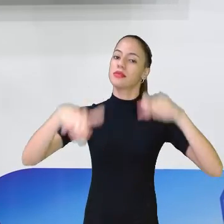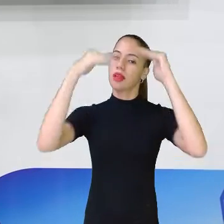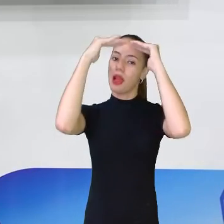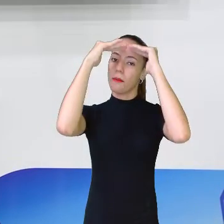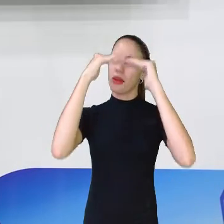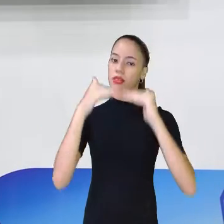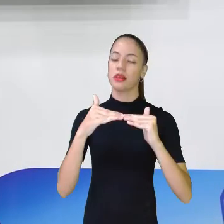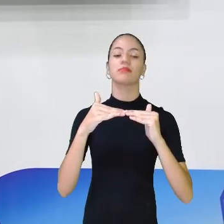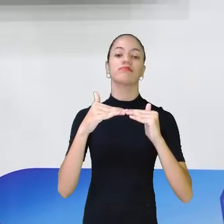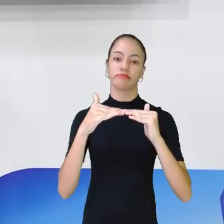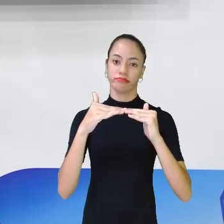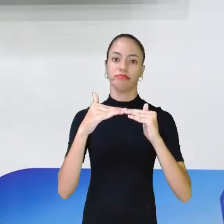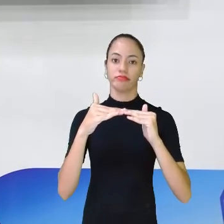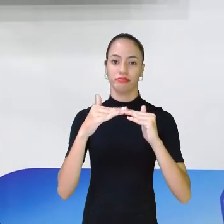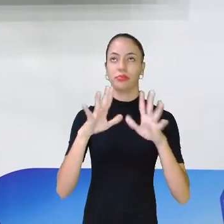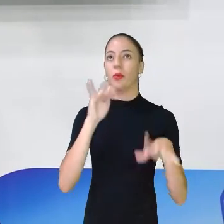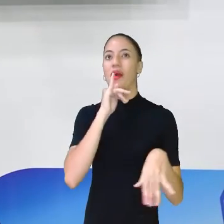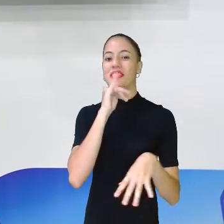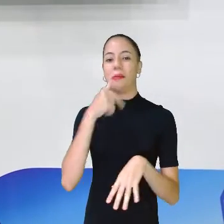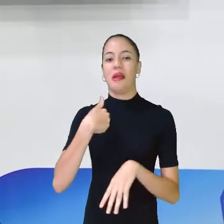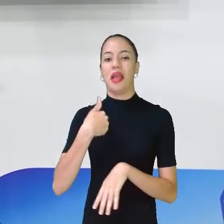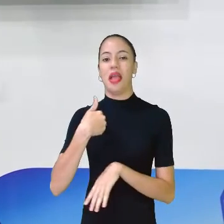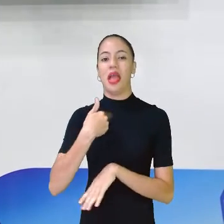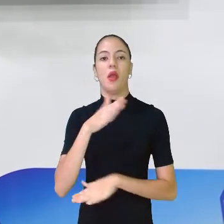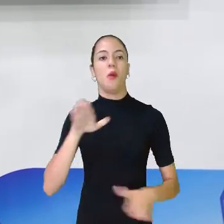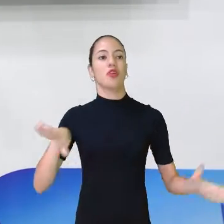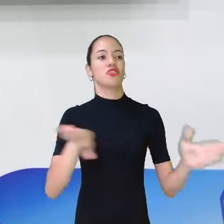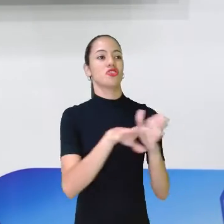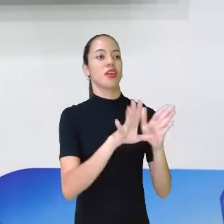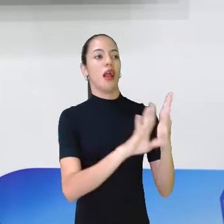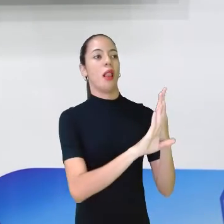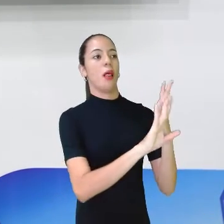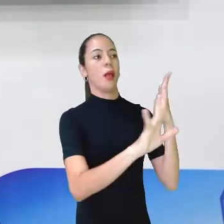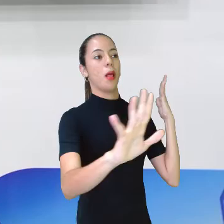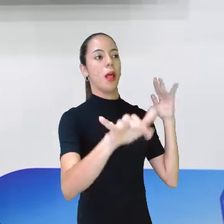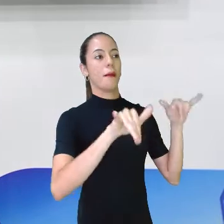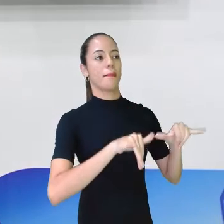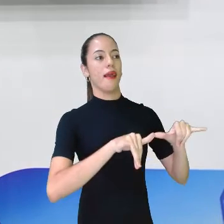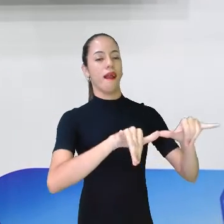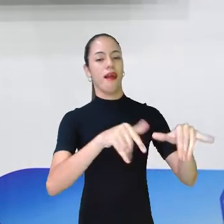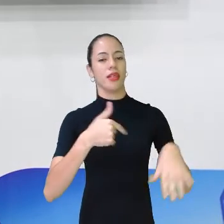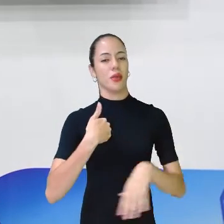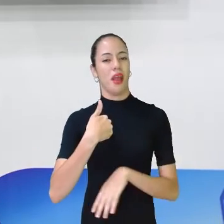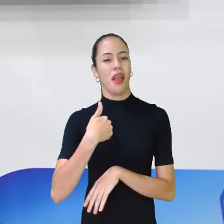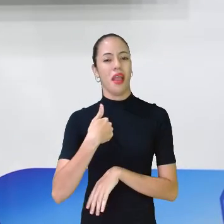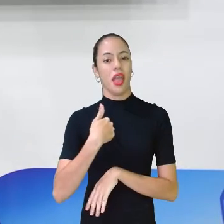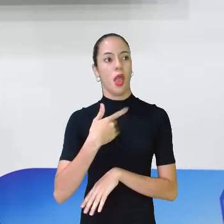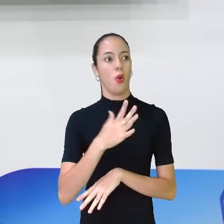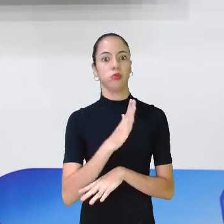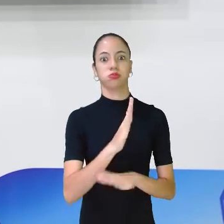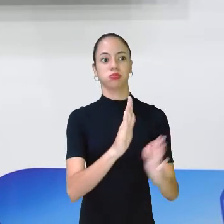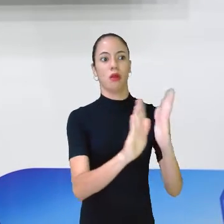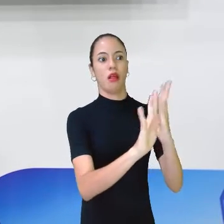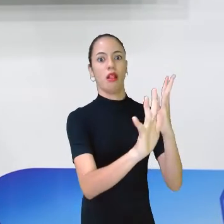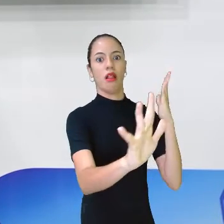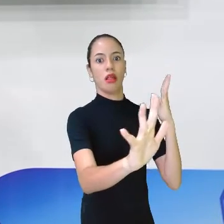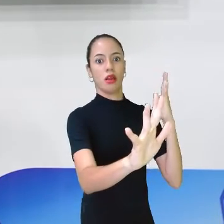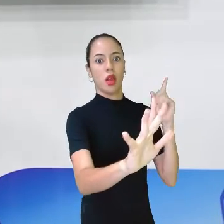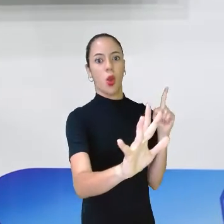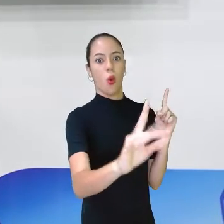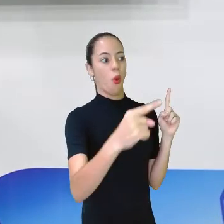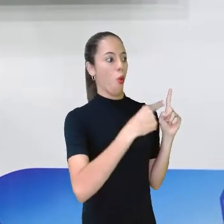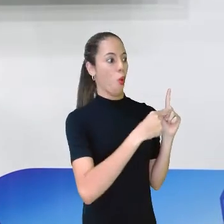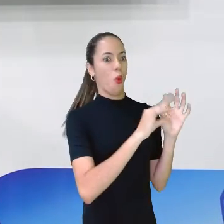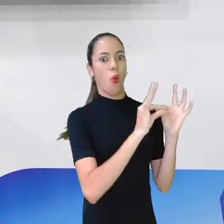você. Então, não é porque você vai chegar na fila do supermercado, aí você tá lá por último. Só que lá no comecinho